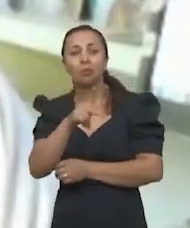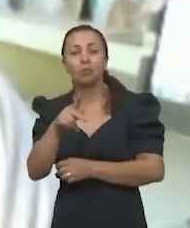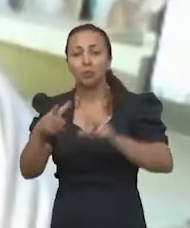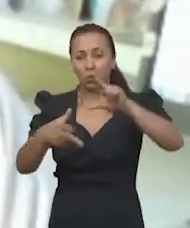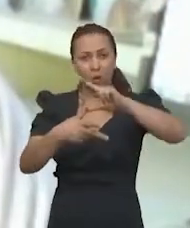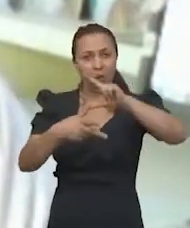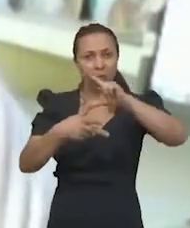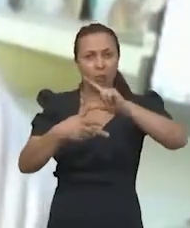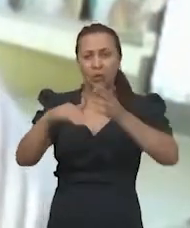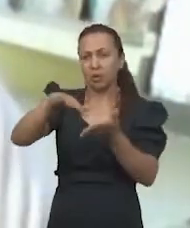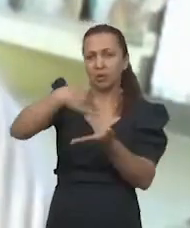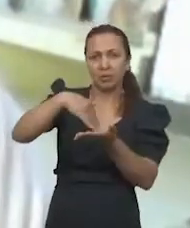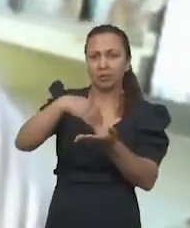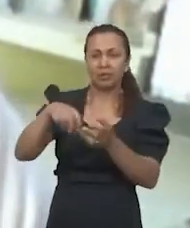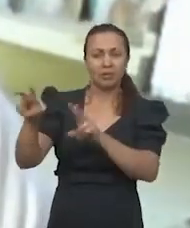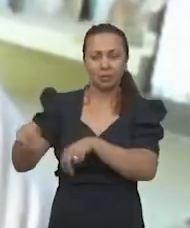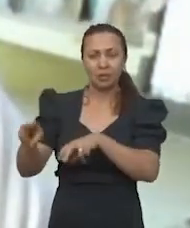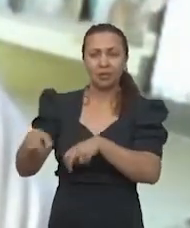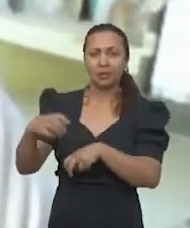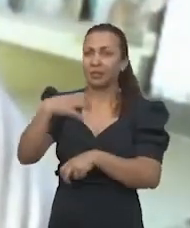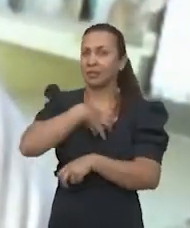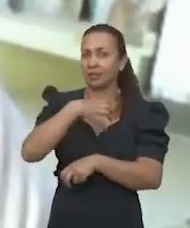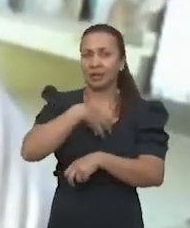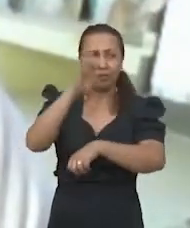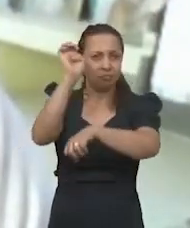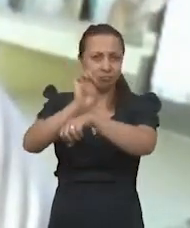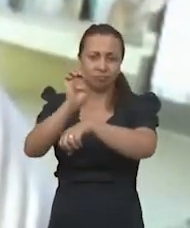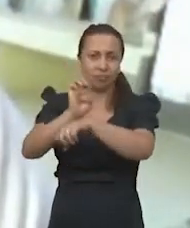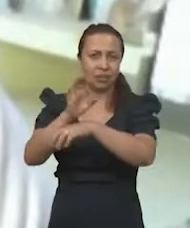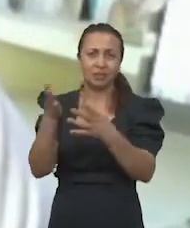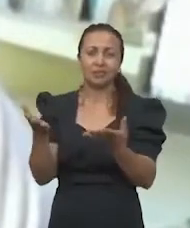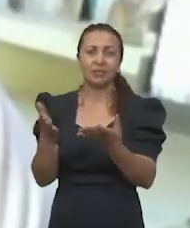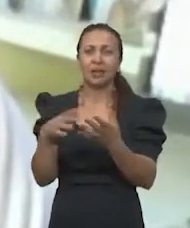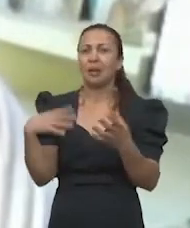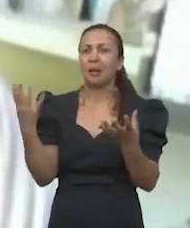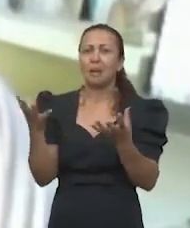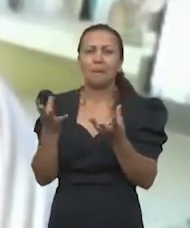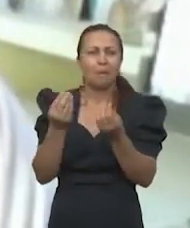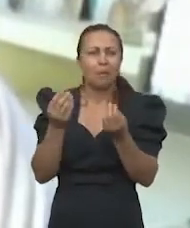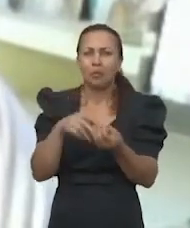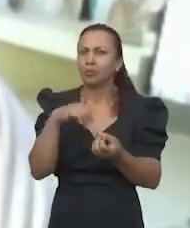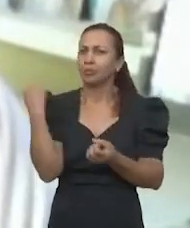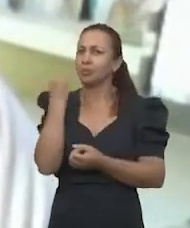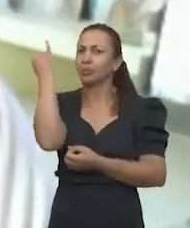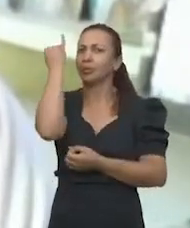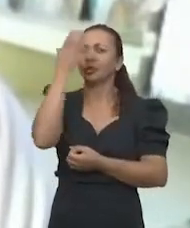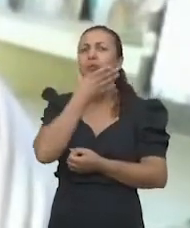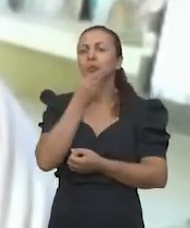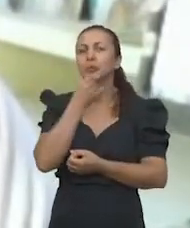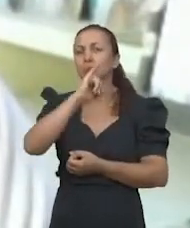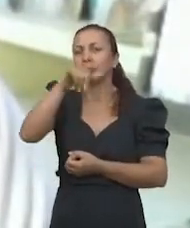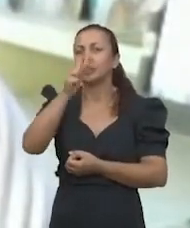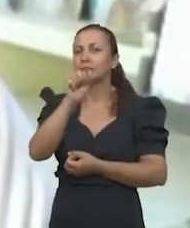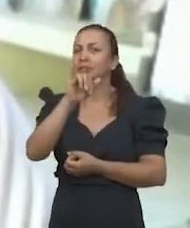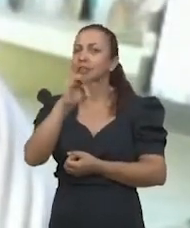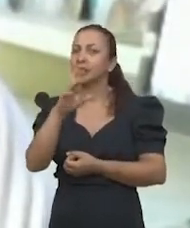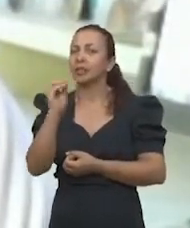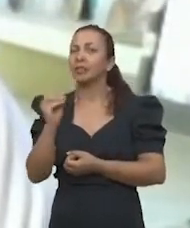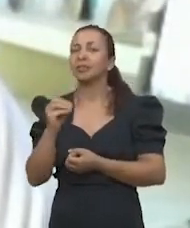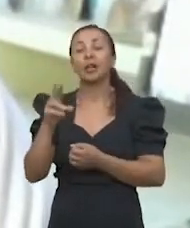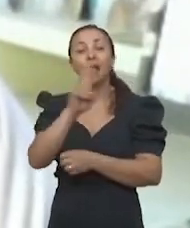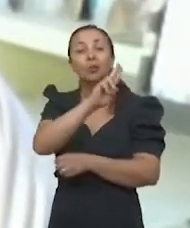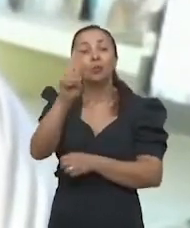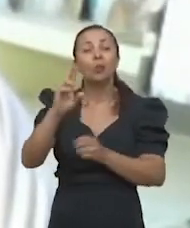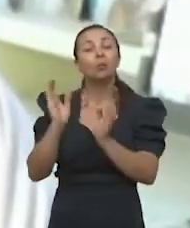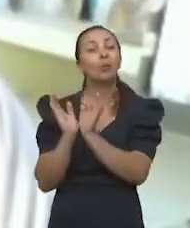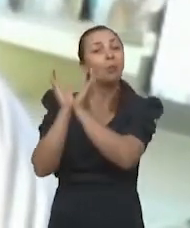dar o professor da UFBA, secretário de Fazenda aqui no governo do estado da Bahia, com bastante méritos, então ele foi homenageado com o nome desse